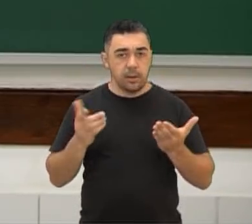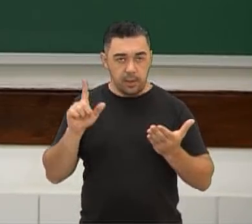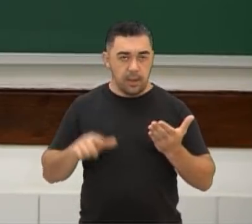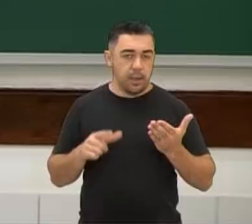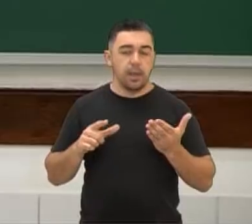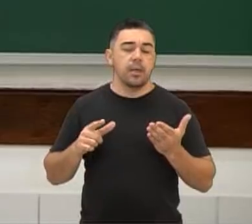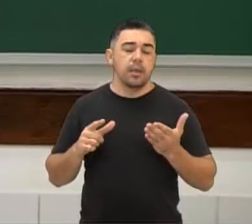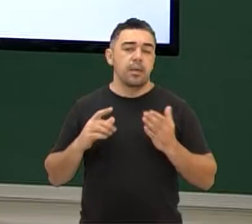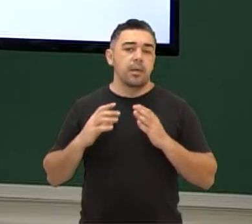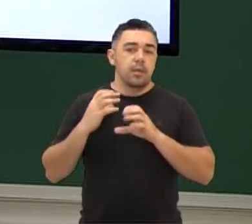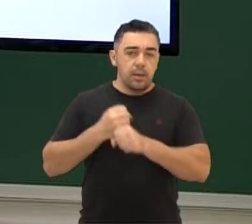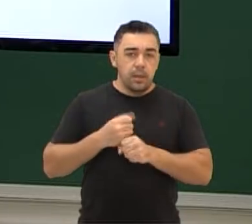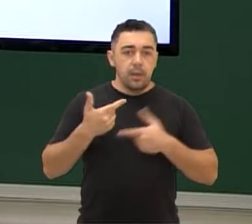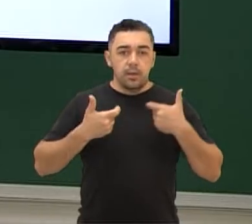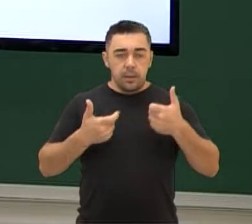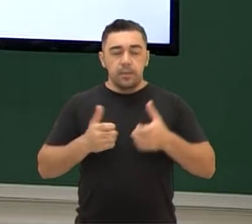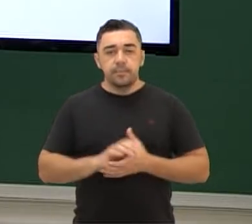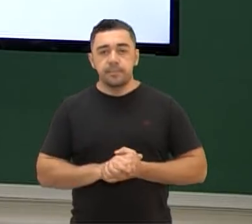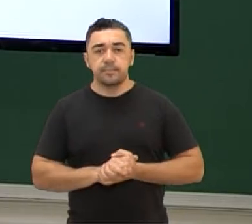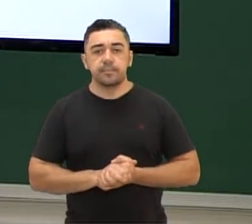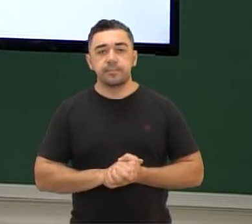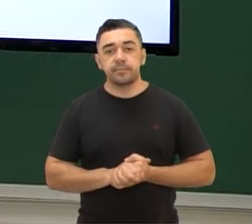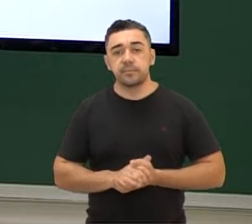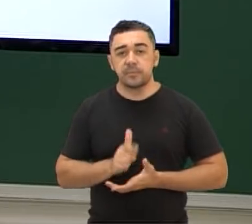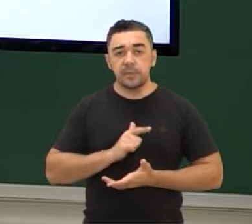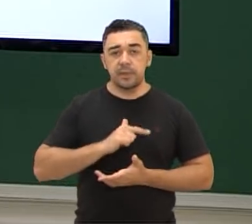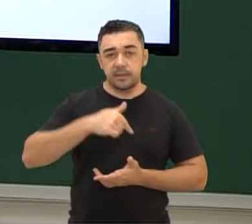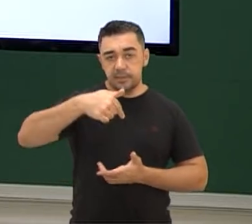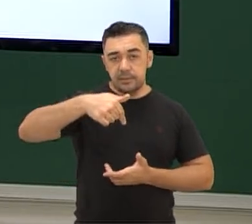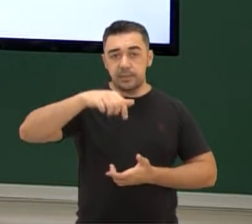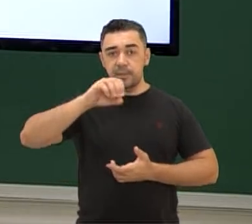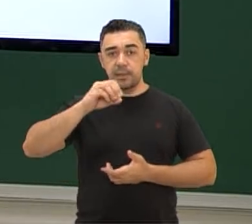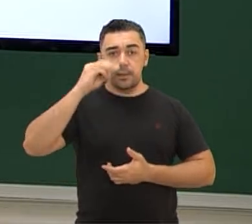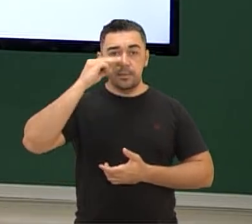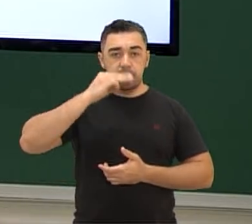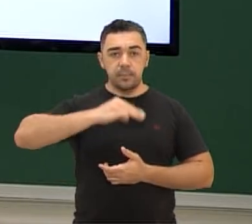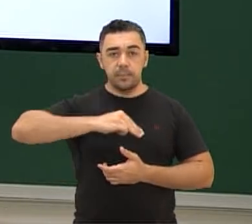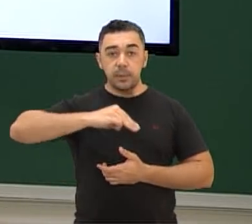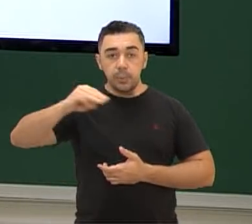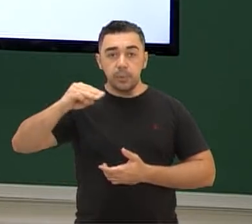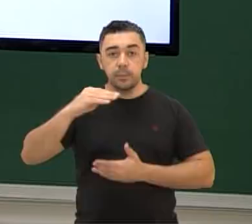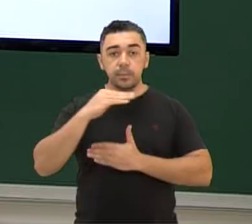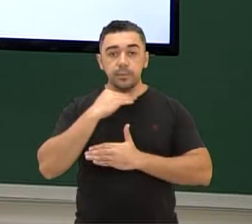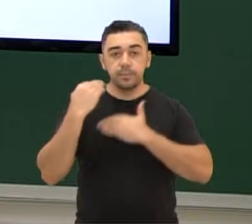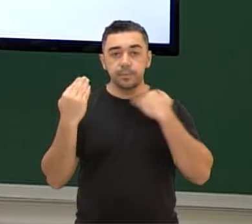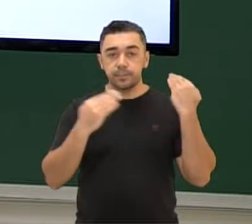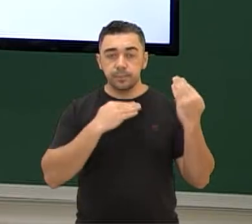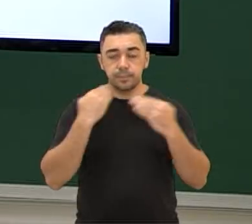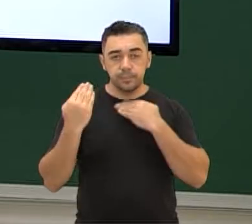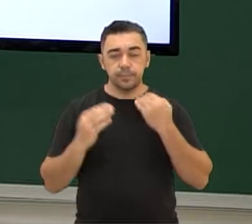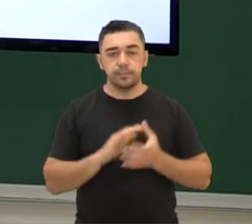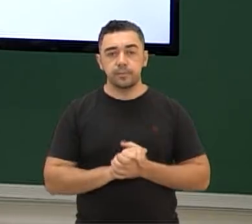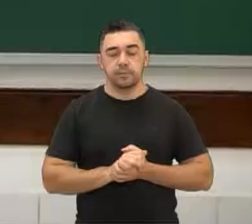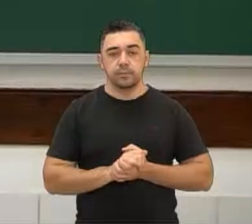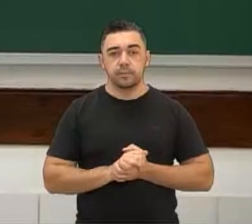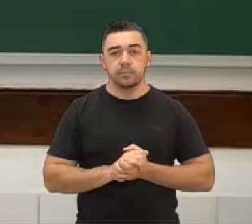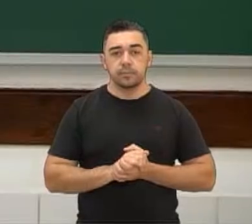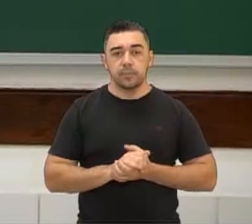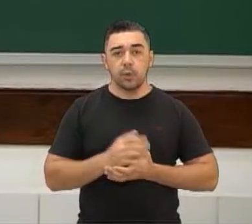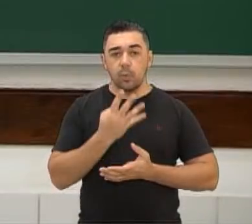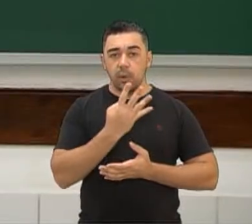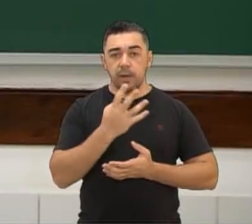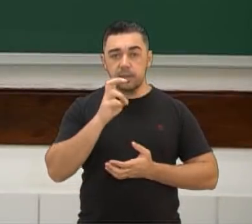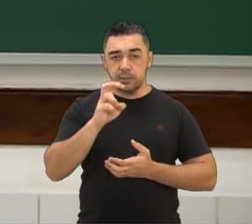guerra. Então você tem cerca de 70 milhões de mortos, dos quais cerca de